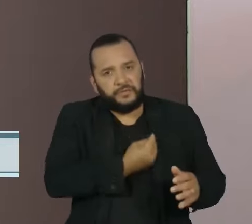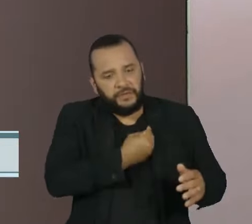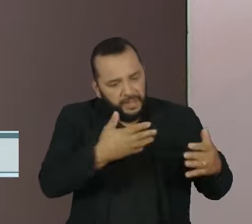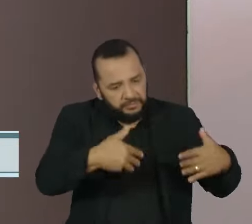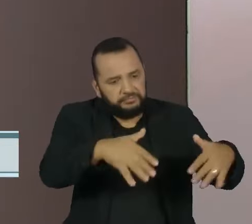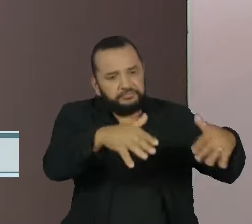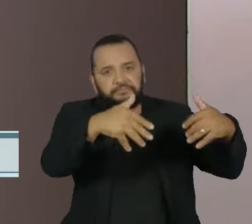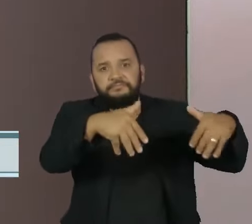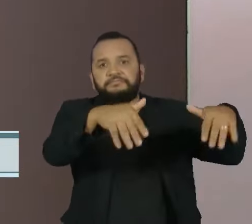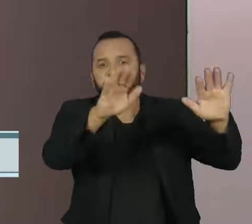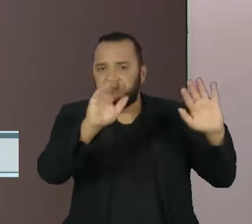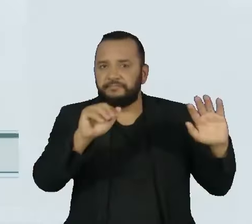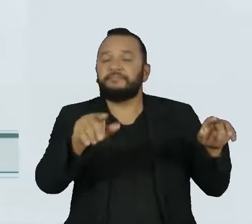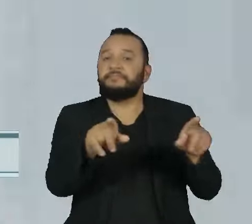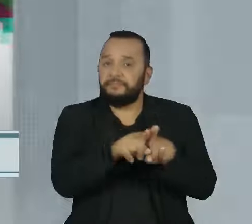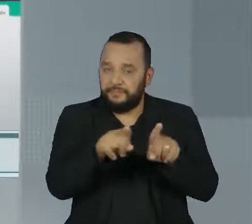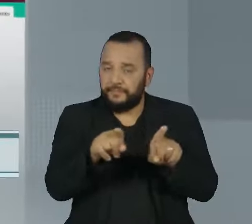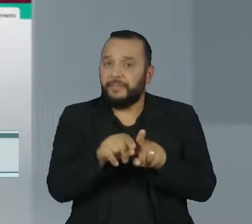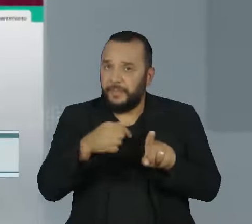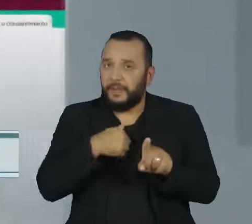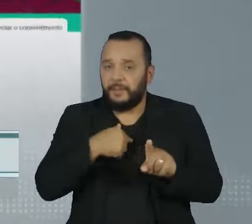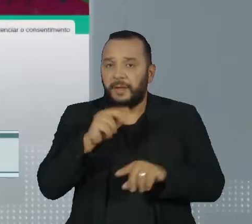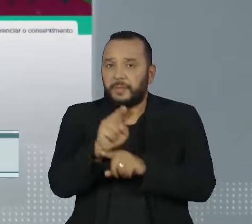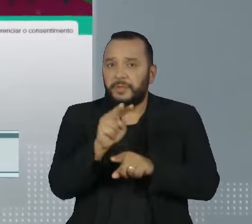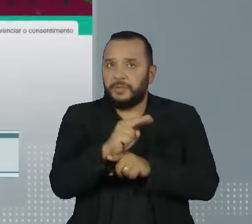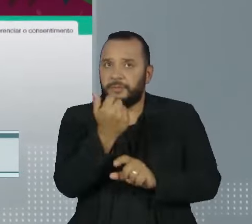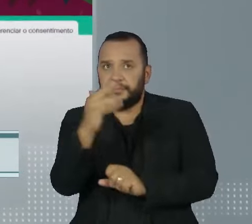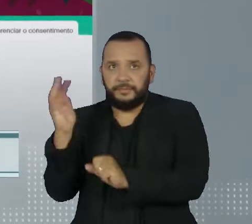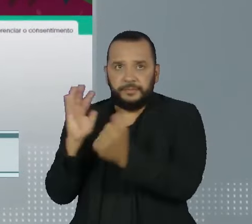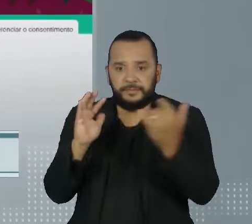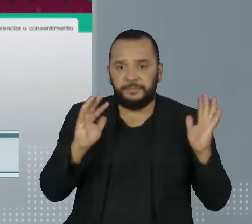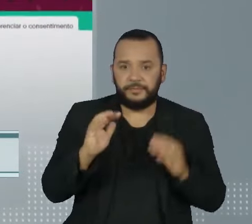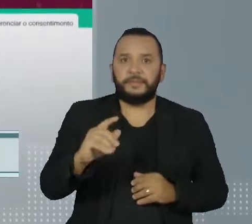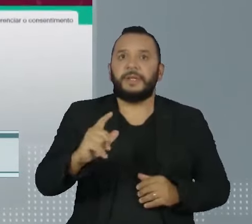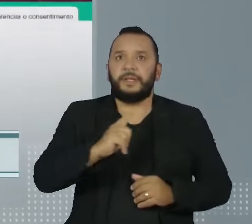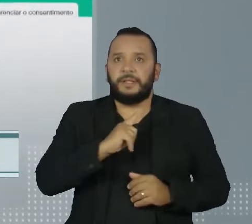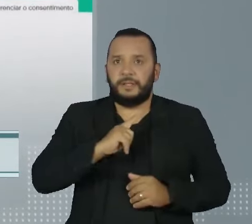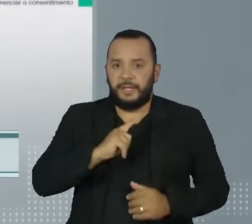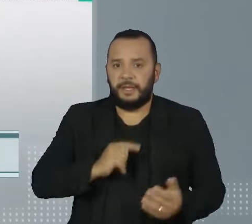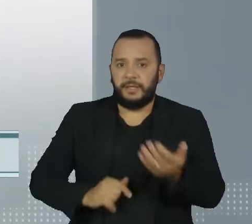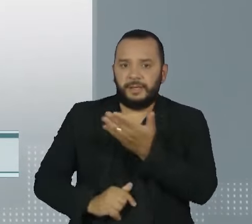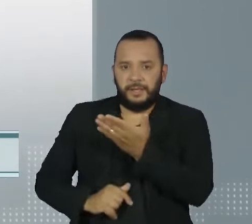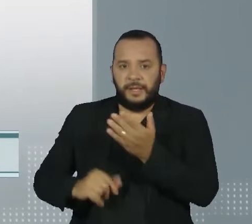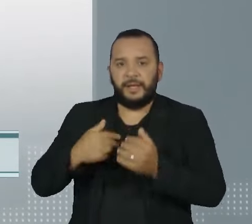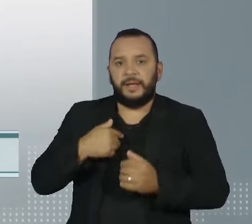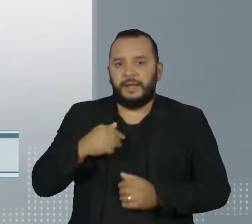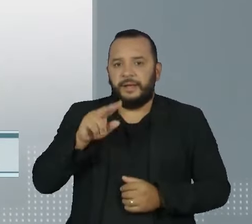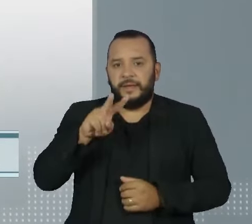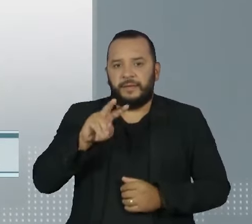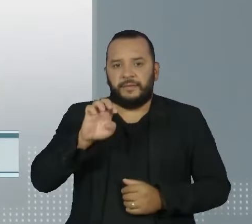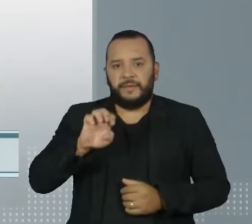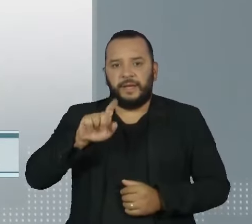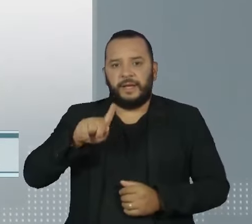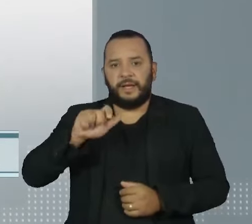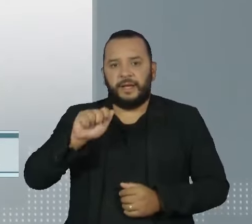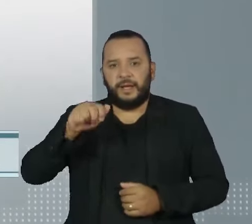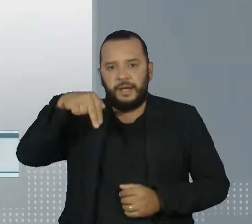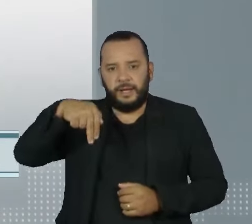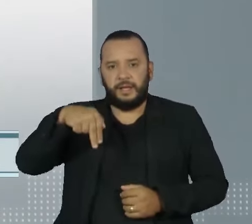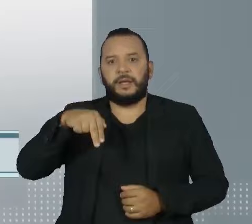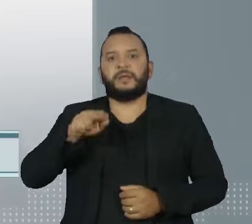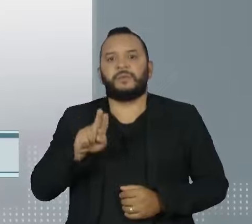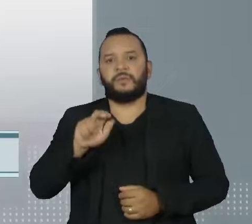ser e também pelo meio ambiente né Essa é a 10ma edição do veganer que já teve mais de TRS milhões de